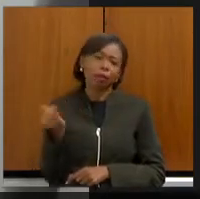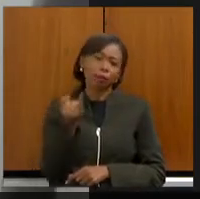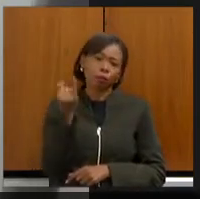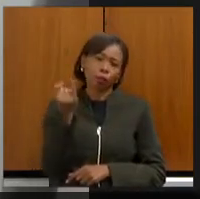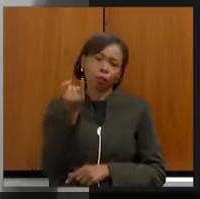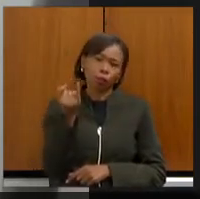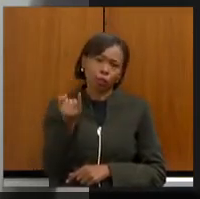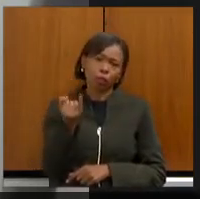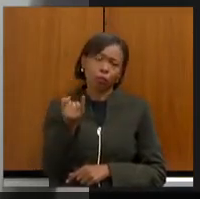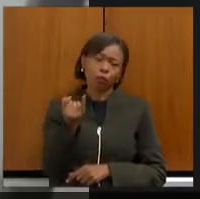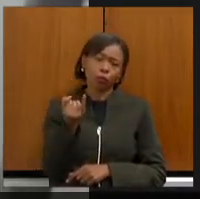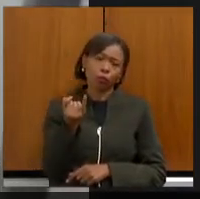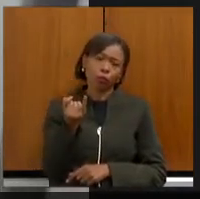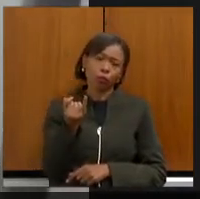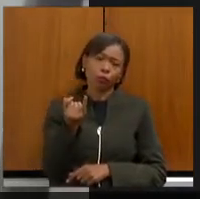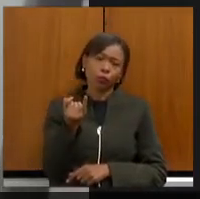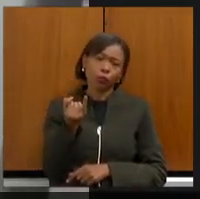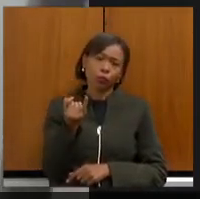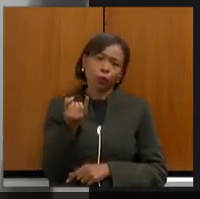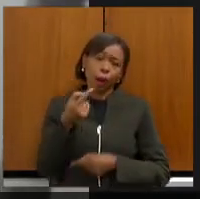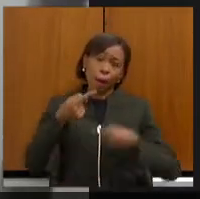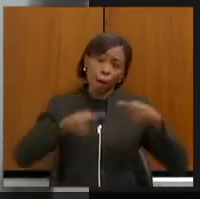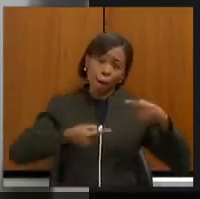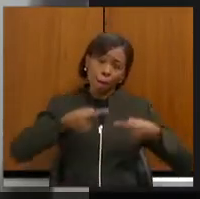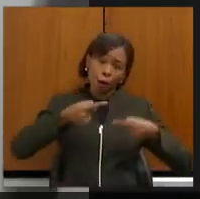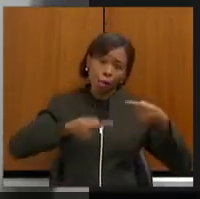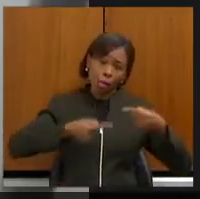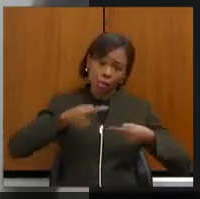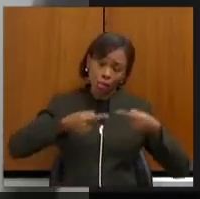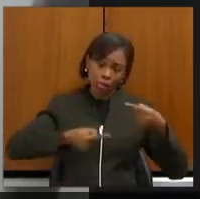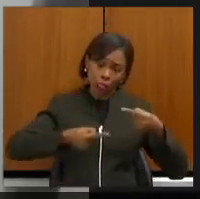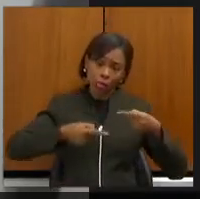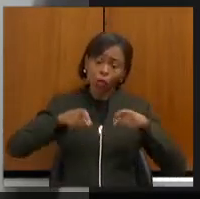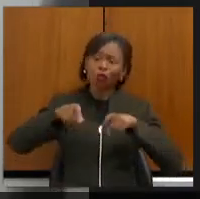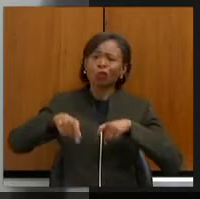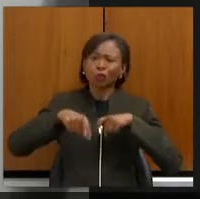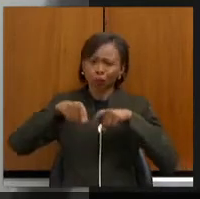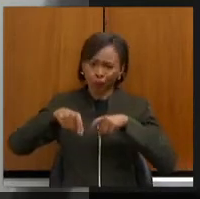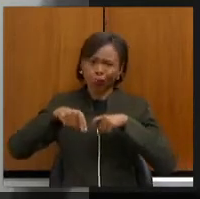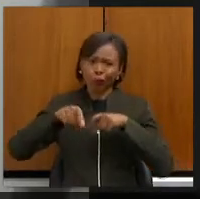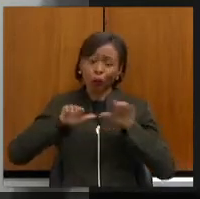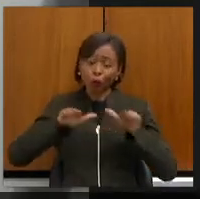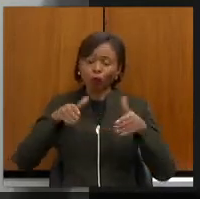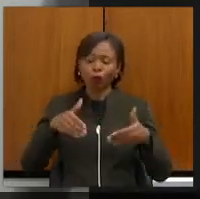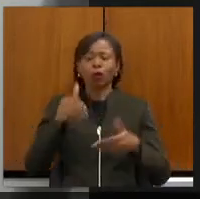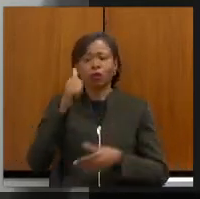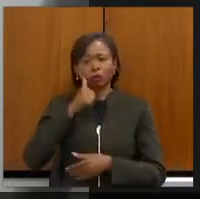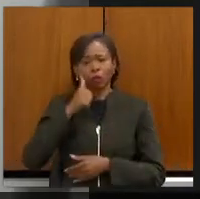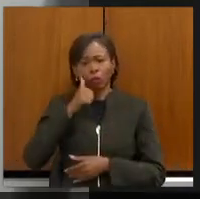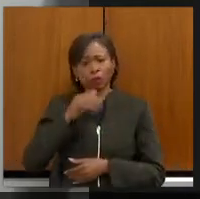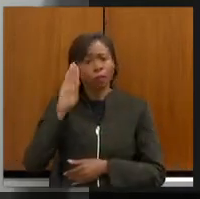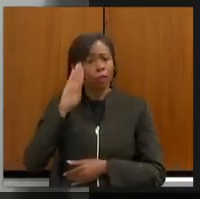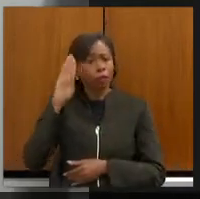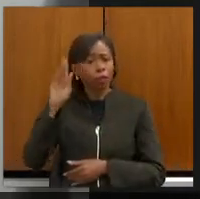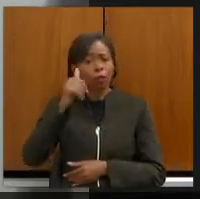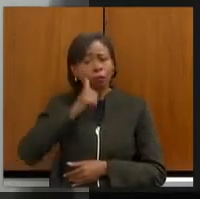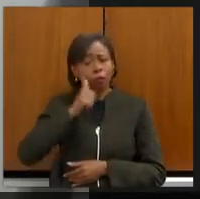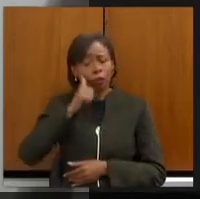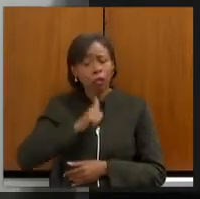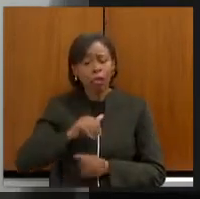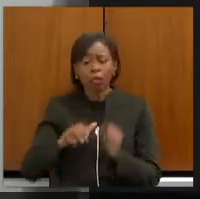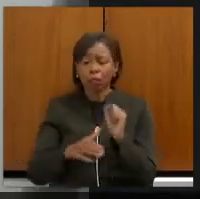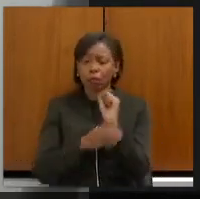interiorização das políticas para as mulheres Principalmente as mulheres em vulnerabilidade em